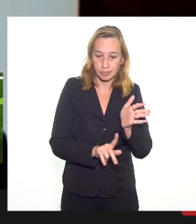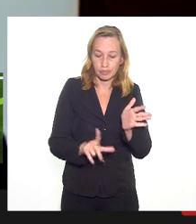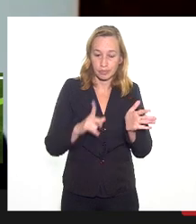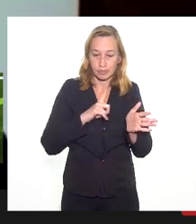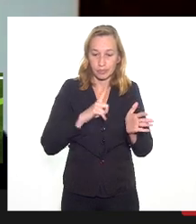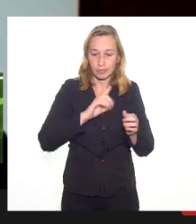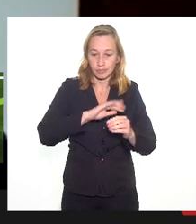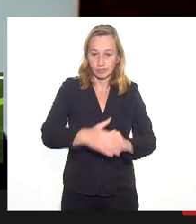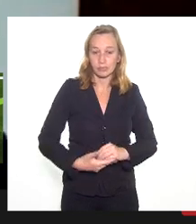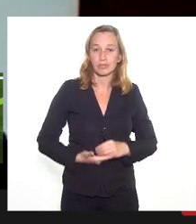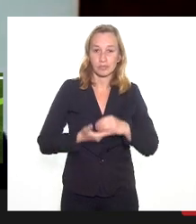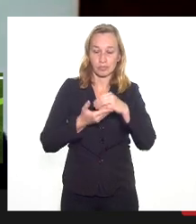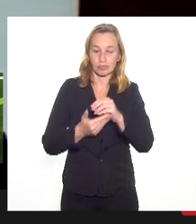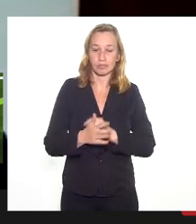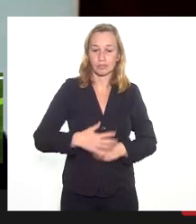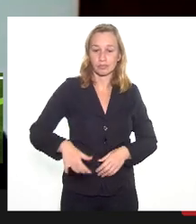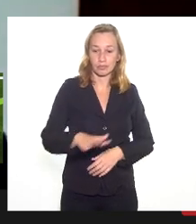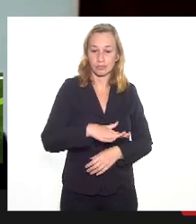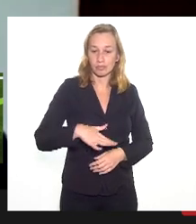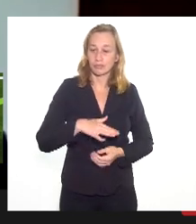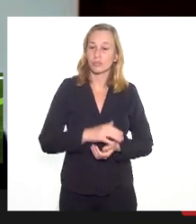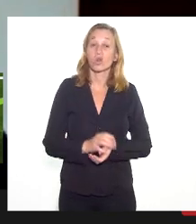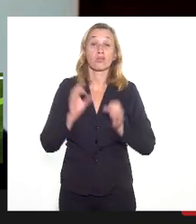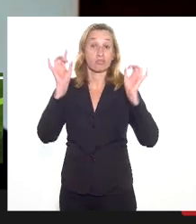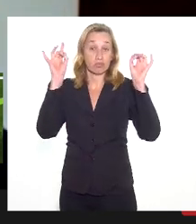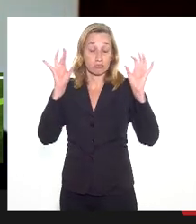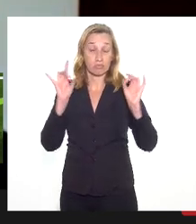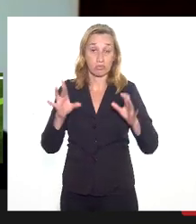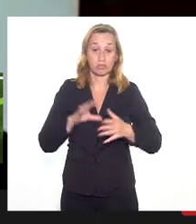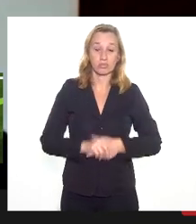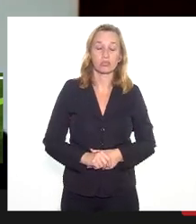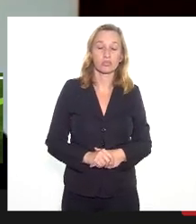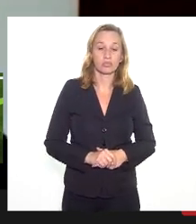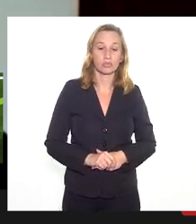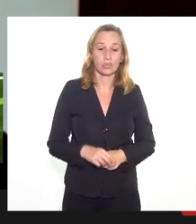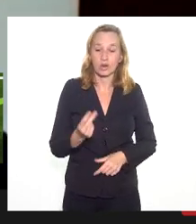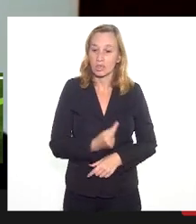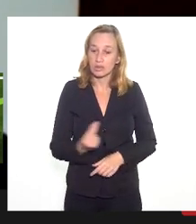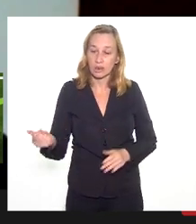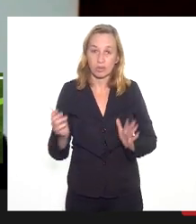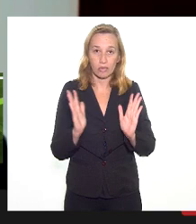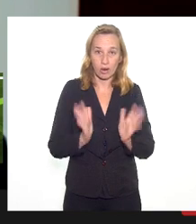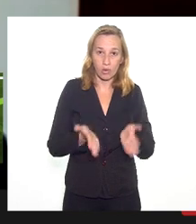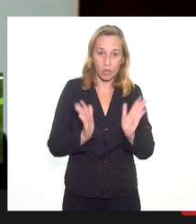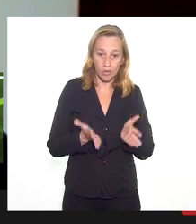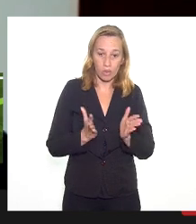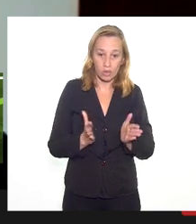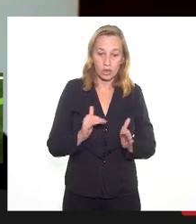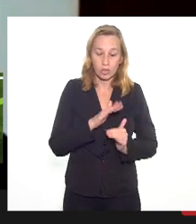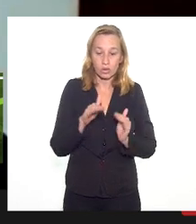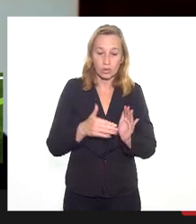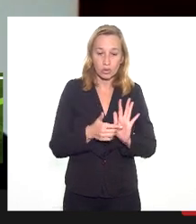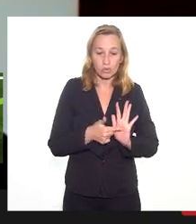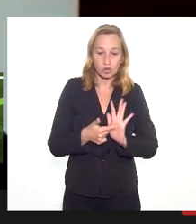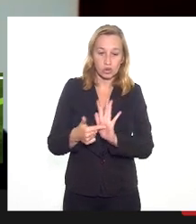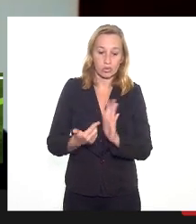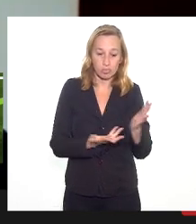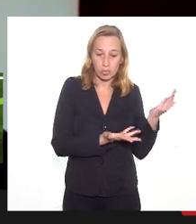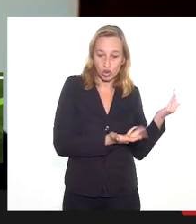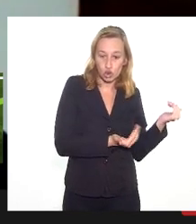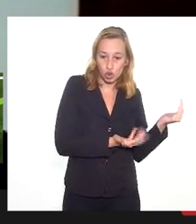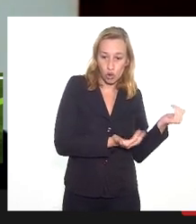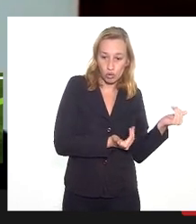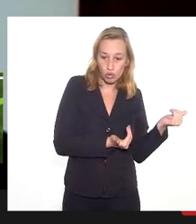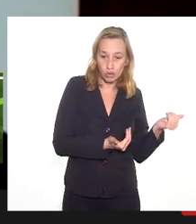de sustentabilidade estão voltados, especialmente os que estão saindo agora, né? São todos voltados para jovens e